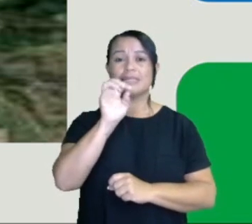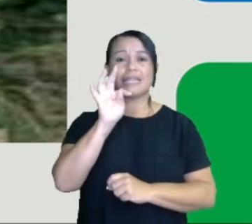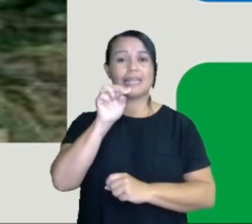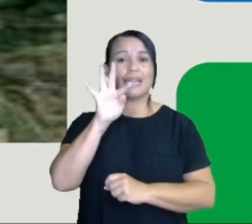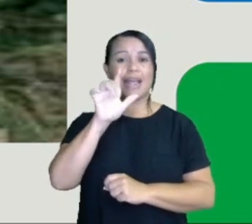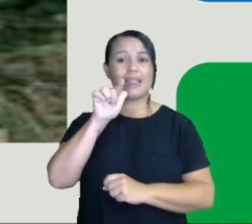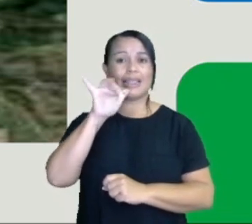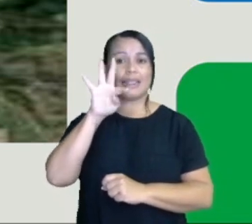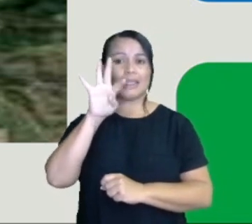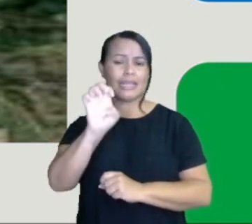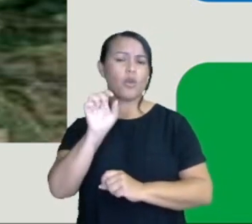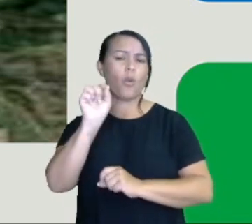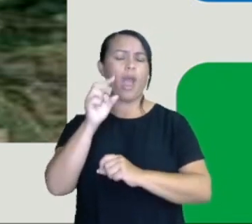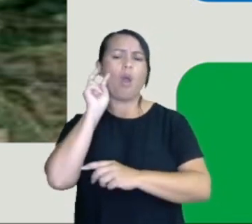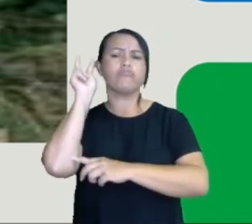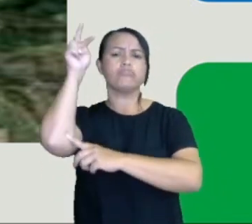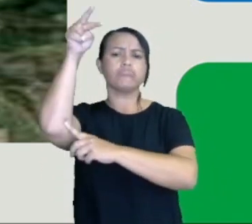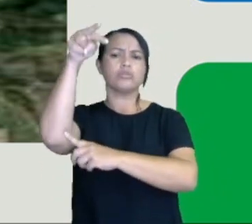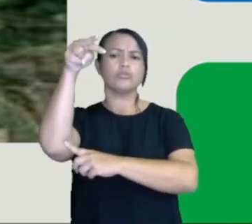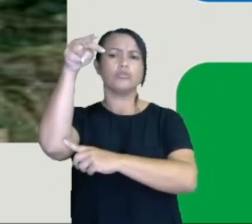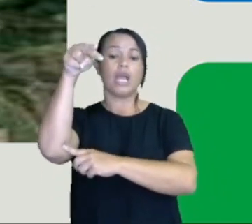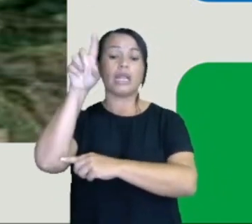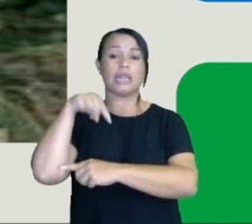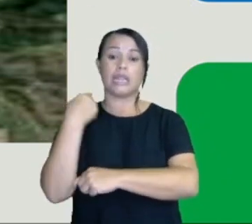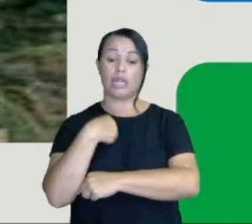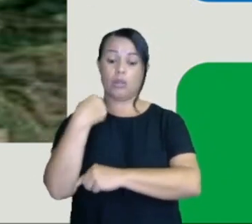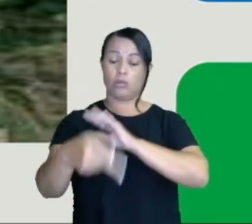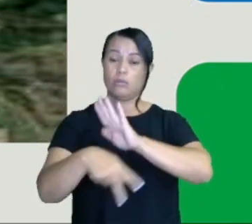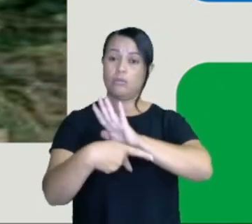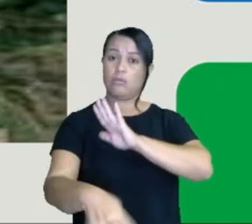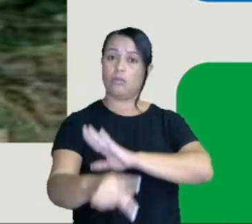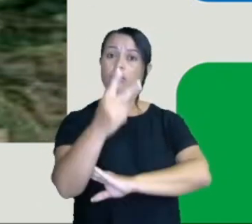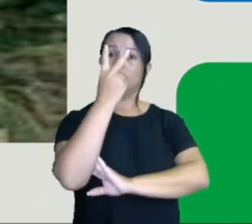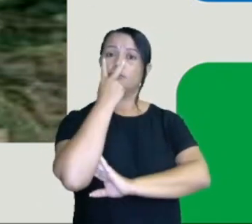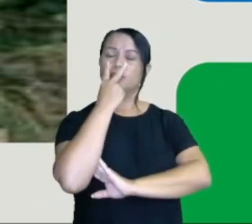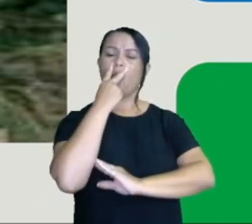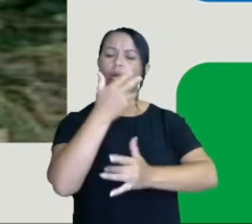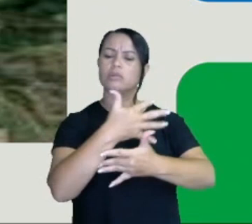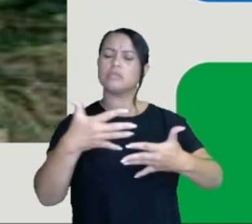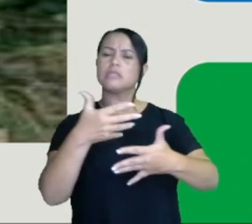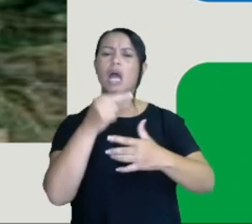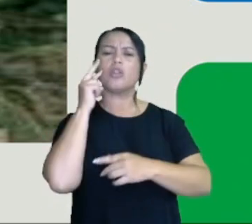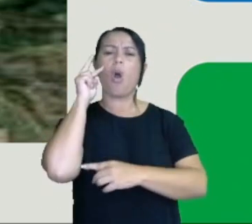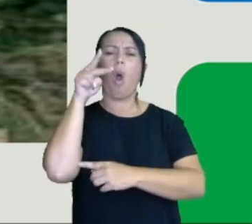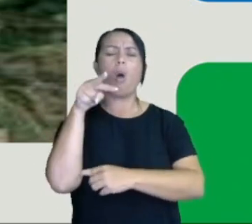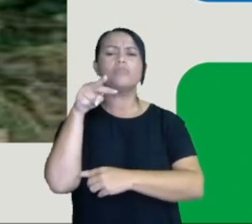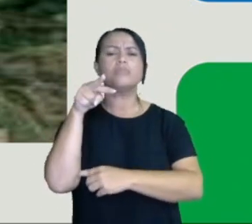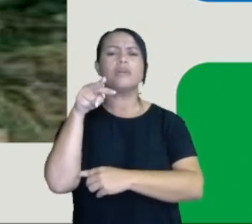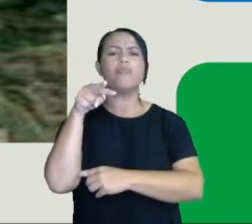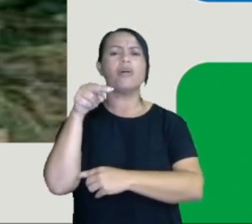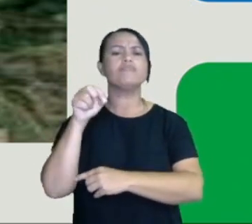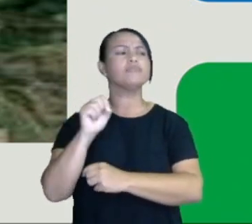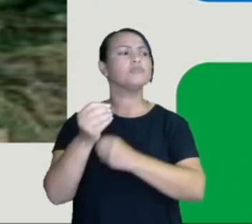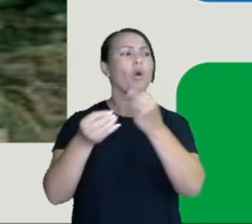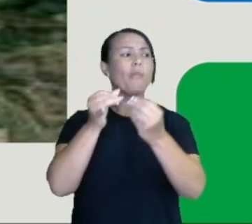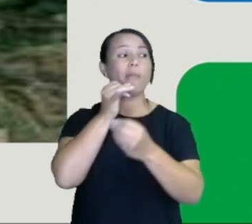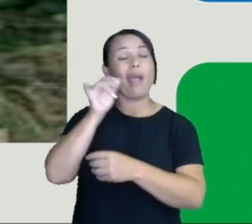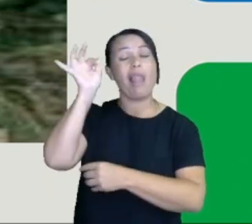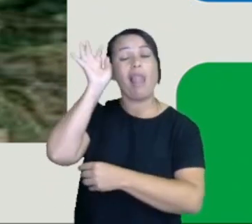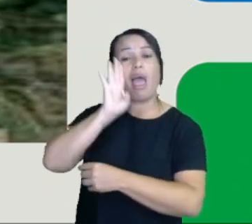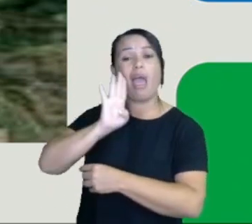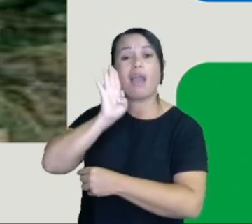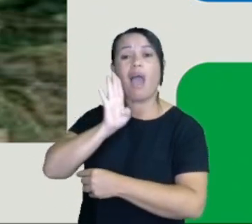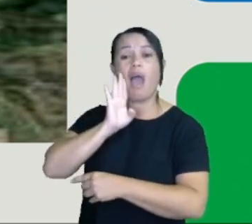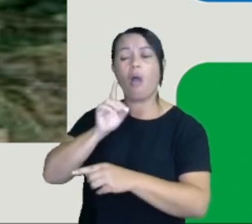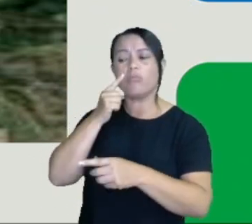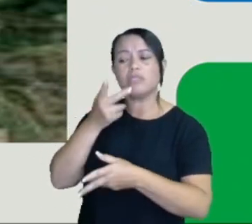aqui, ó. Uma imagem de satélite aqui da nossa cidade. Essa imagem de satélite aqui, ó, bem legal, né? A gente